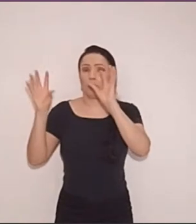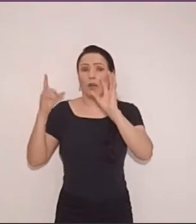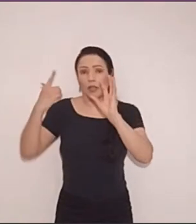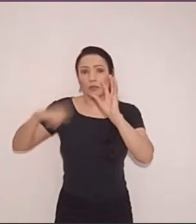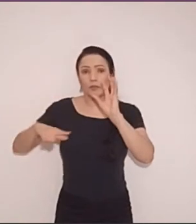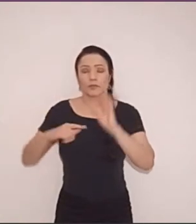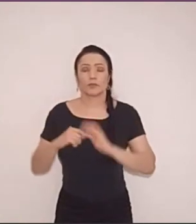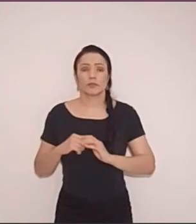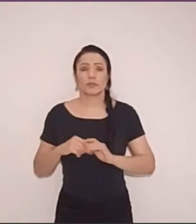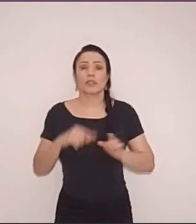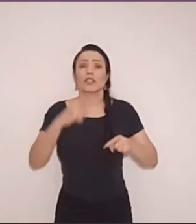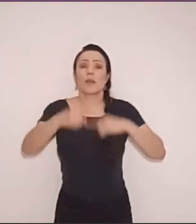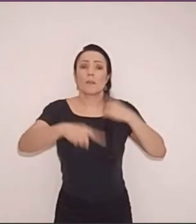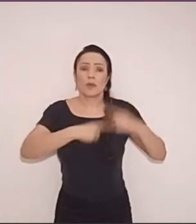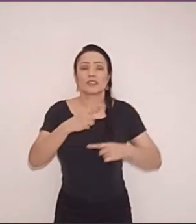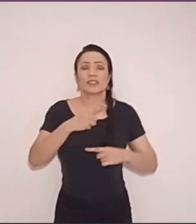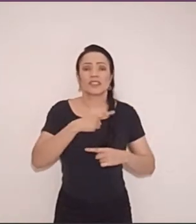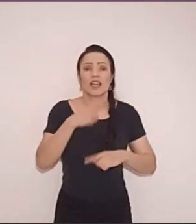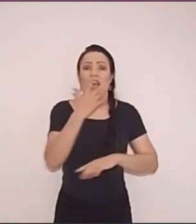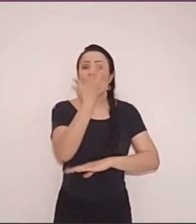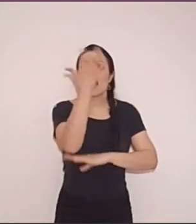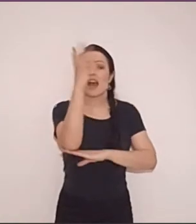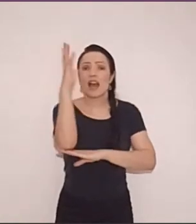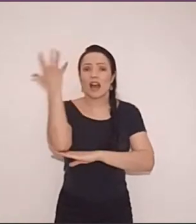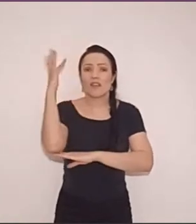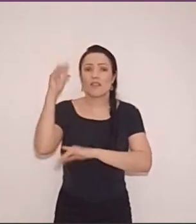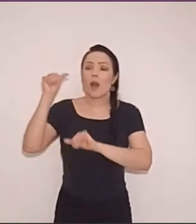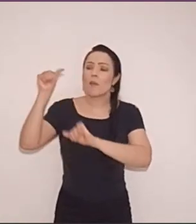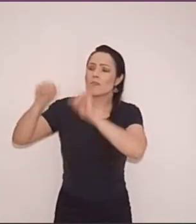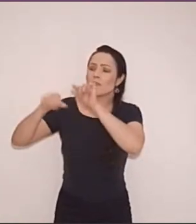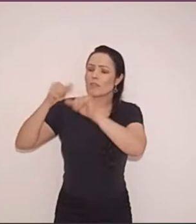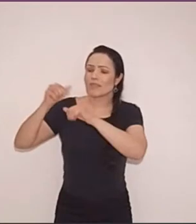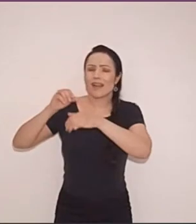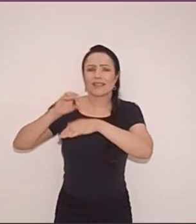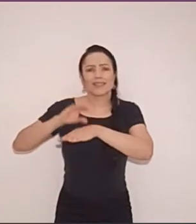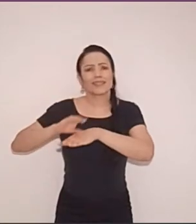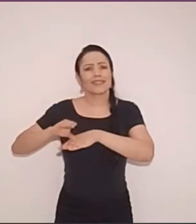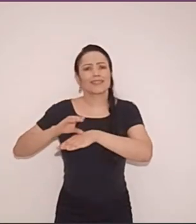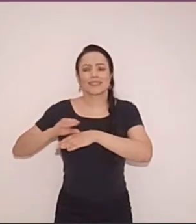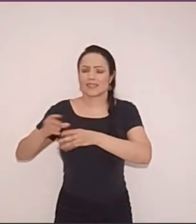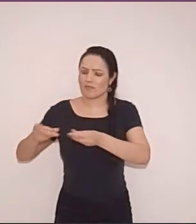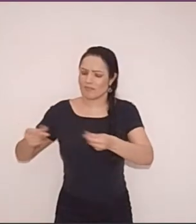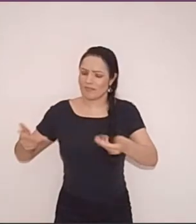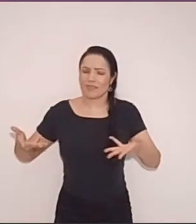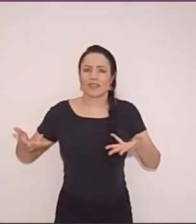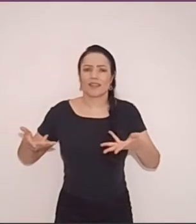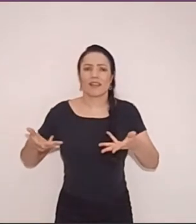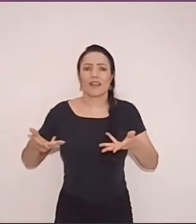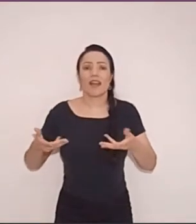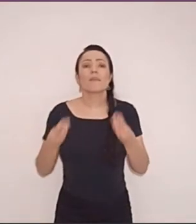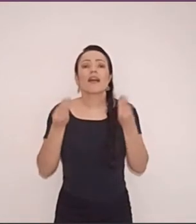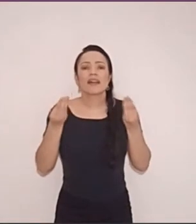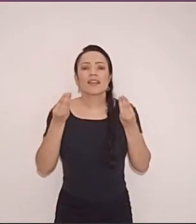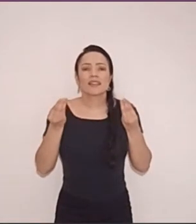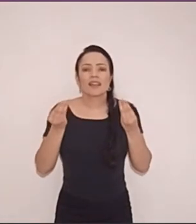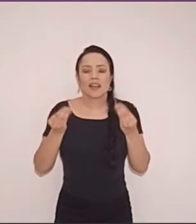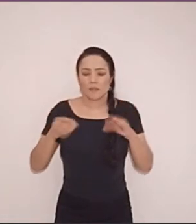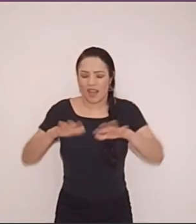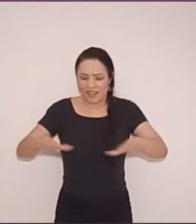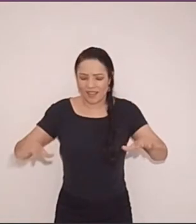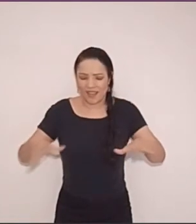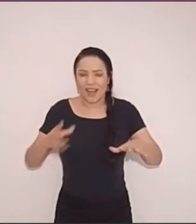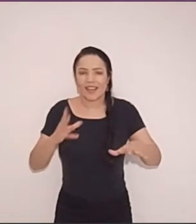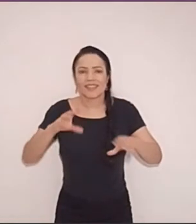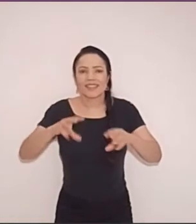o que nós temos árvore e se transformar o cinza para é adubar a sua jornada